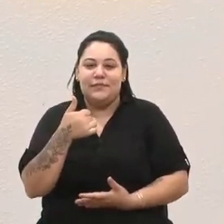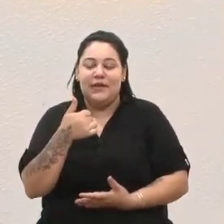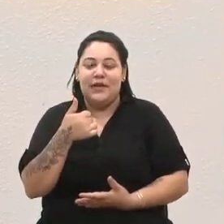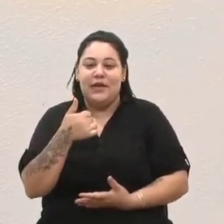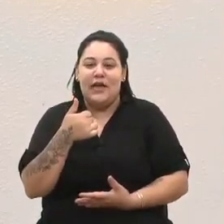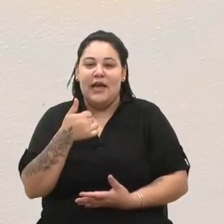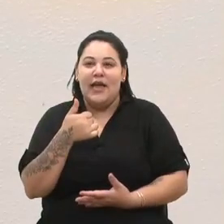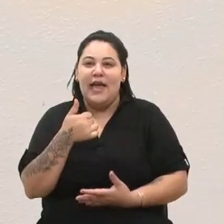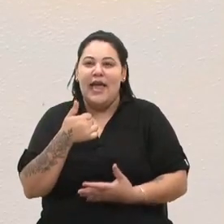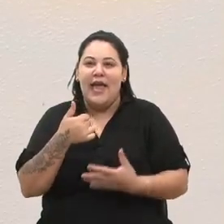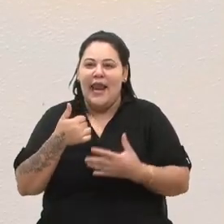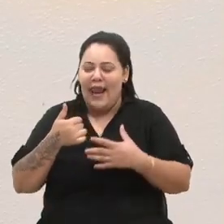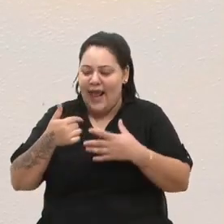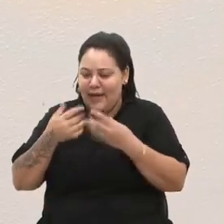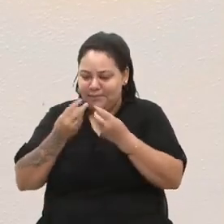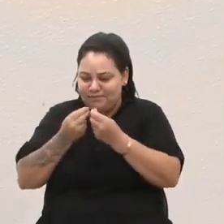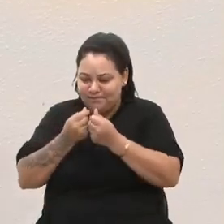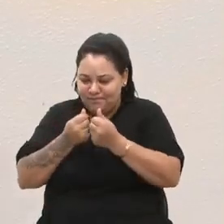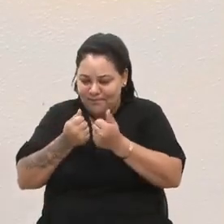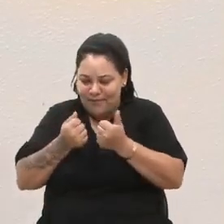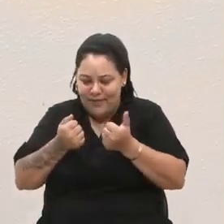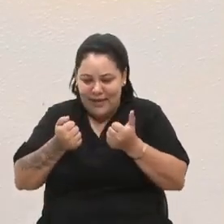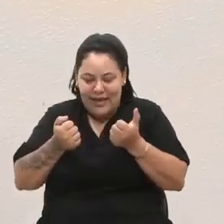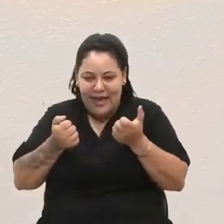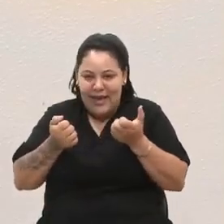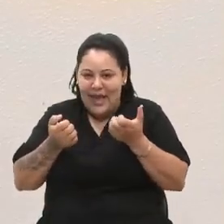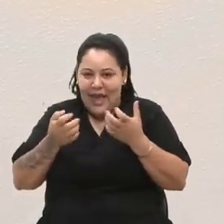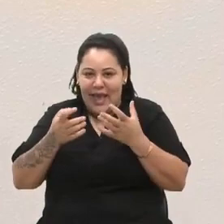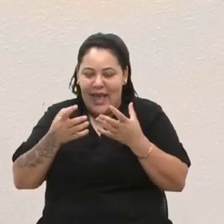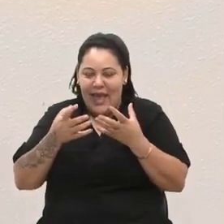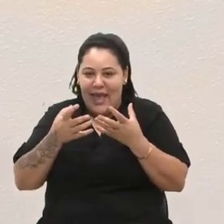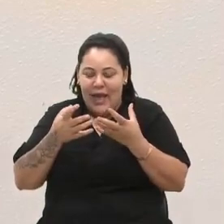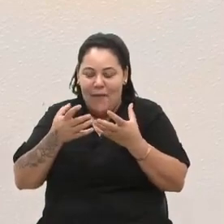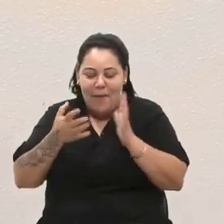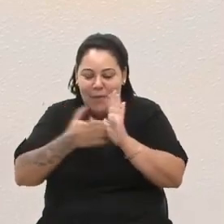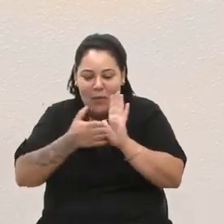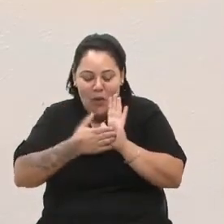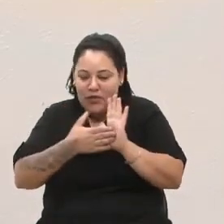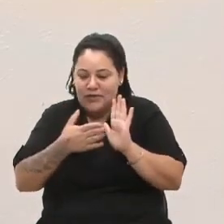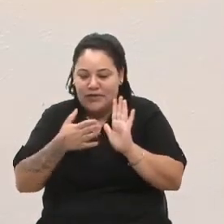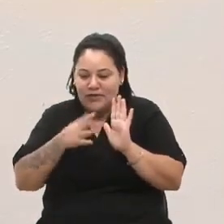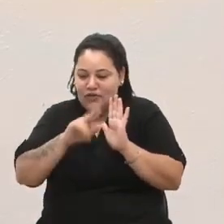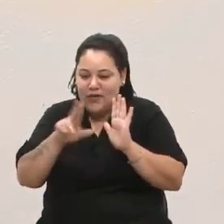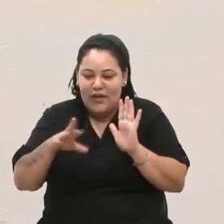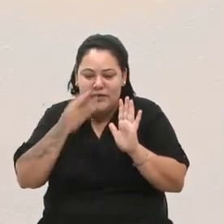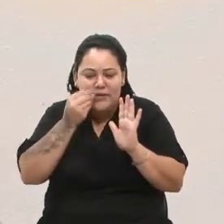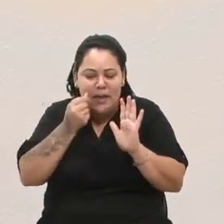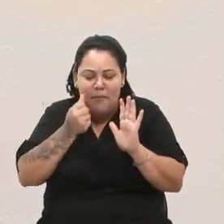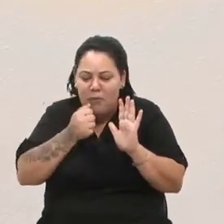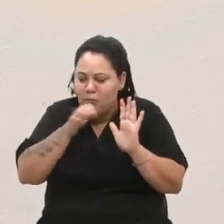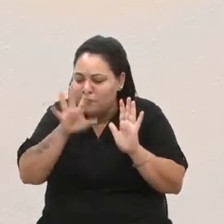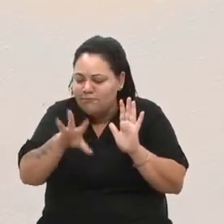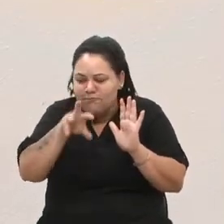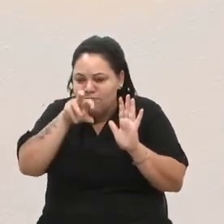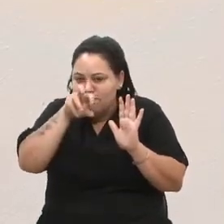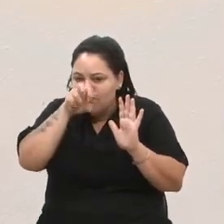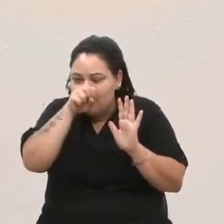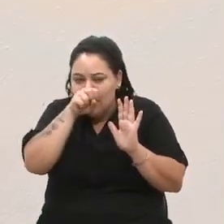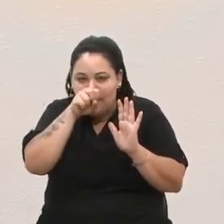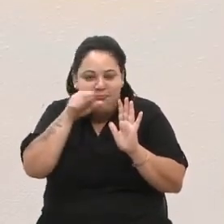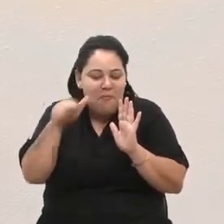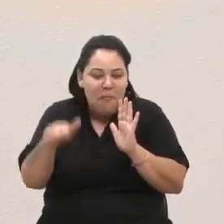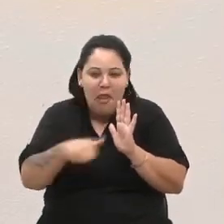muito mais elaborada, é uma proposta diferente, né? Questão de aromas e tudo mais. Então, eu não